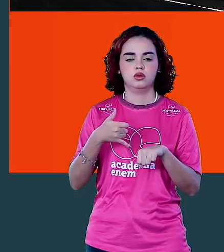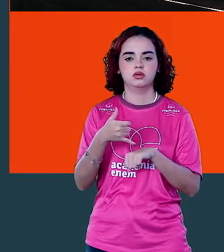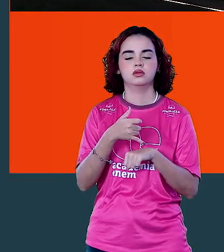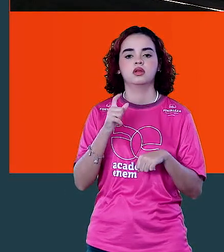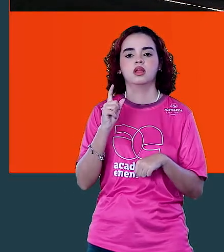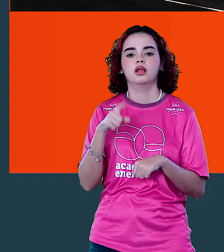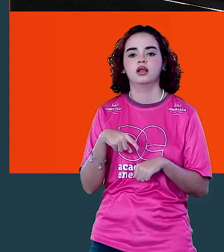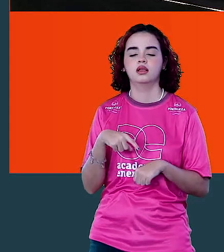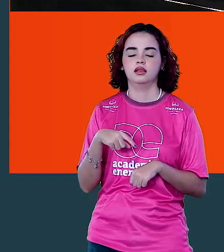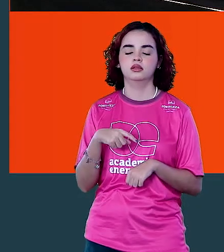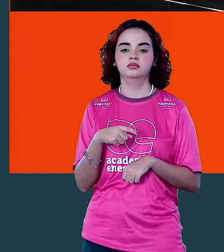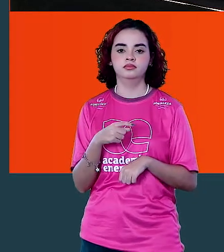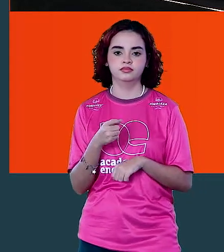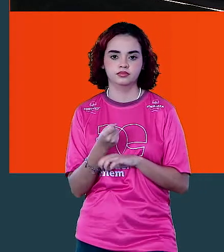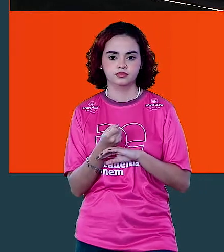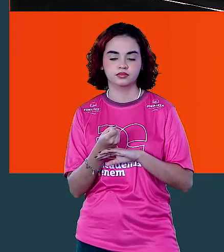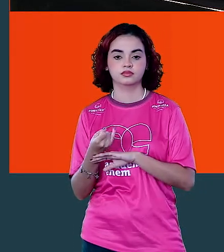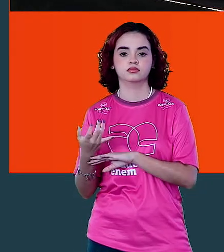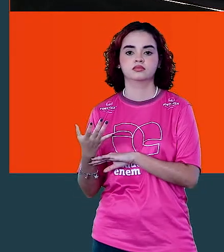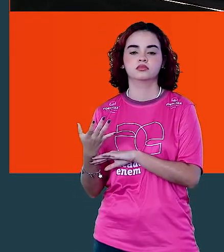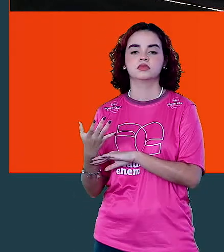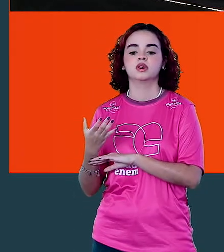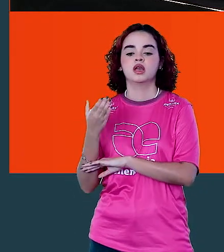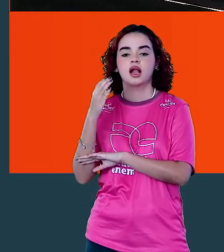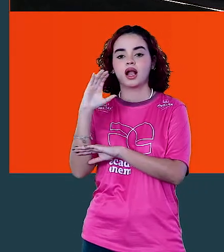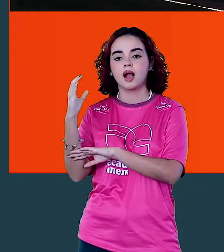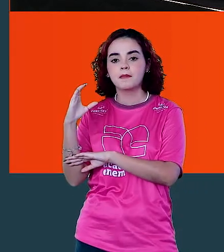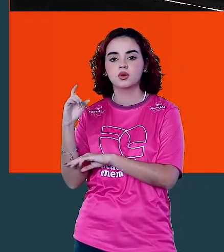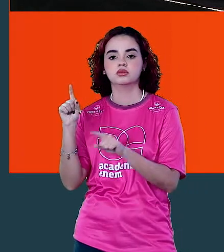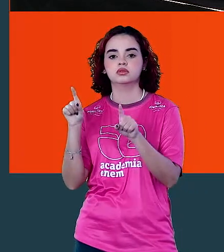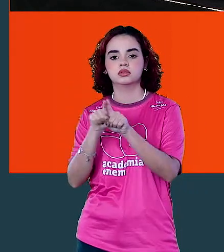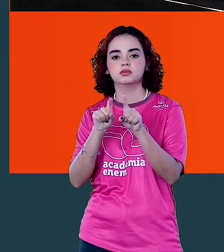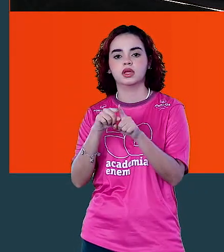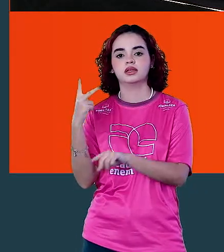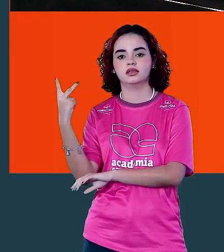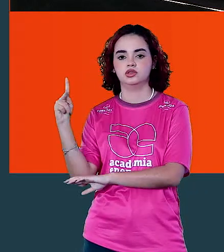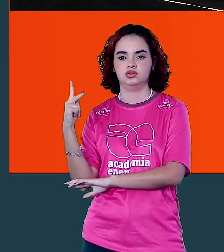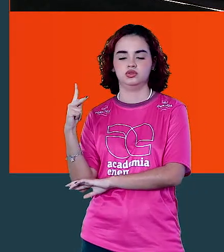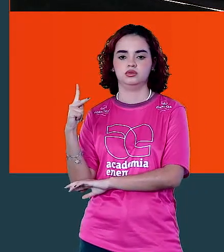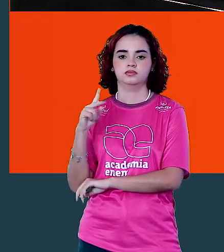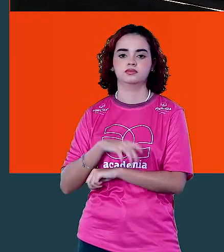Moléculas que boa parte delas contém apenas carbono e hidrogênio. Como é que a gente chama?